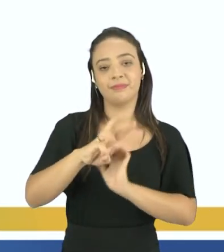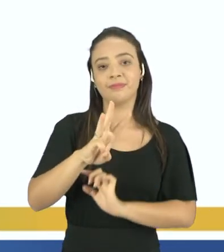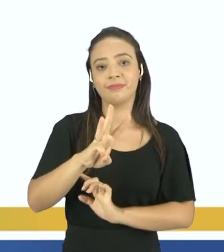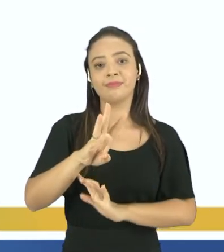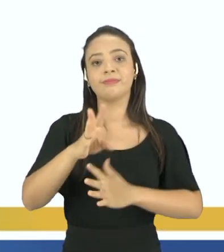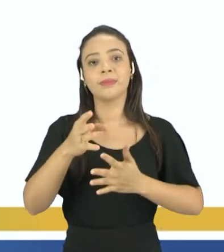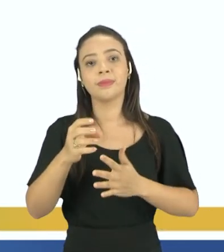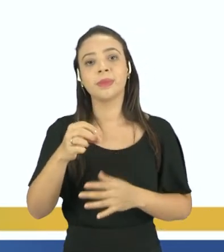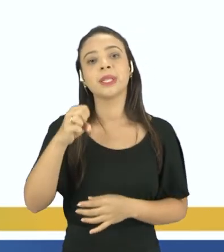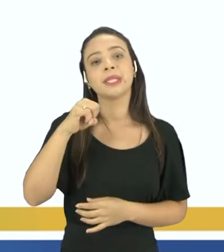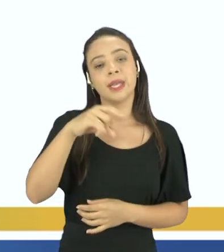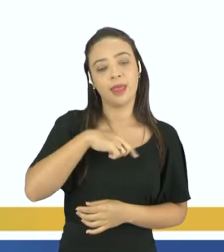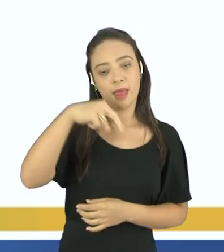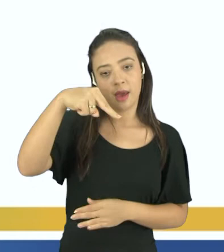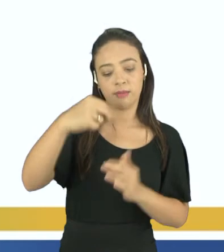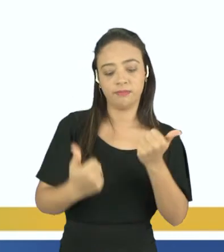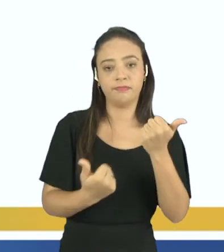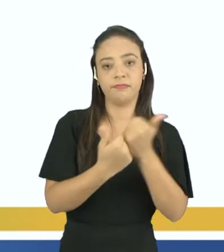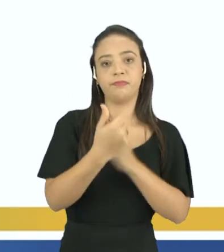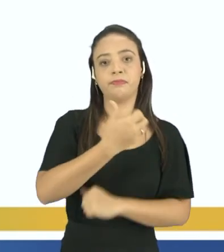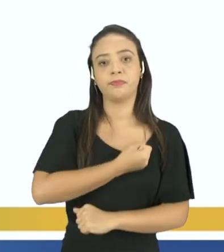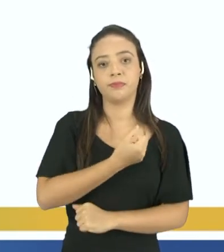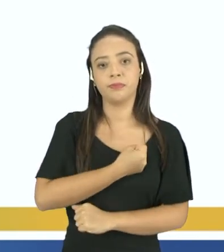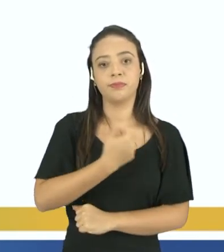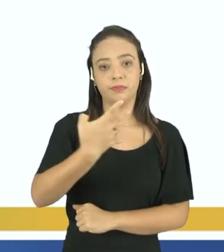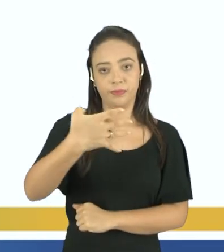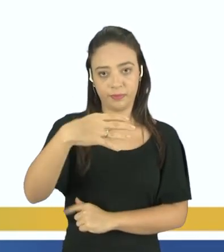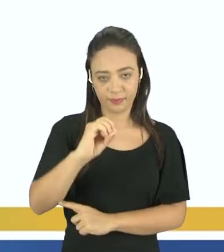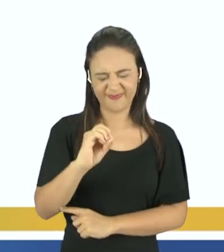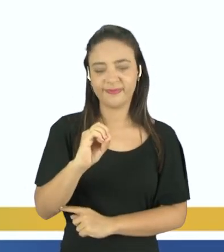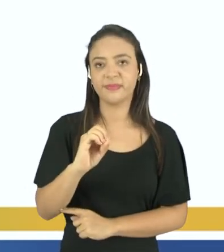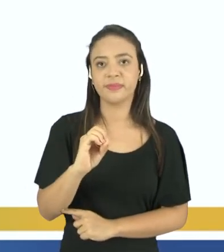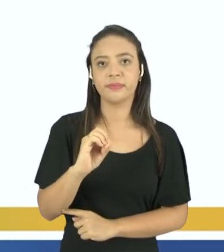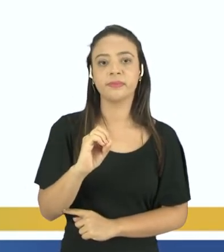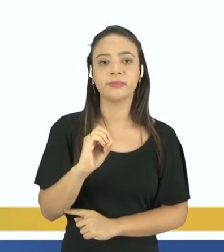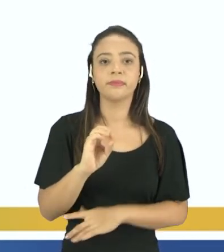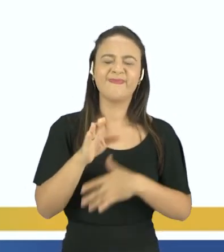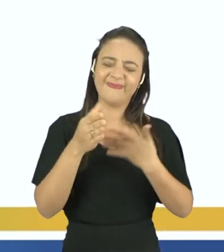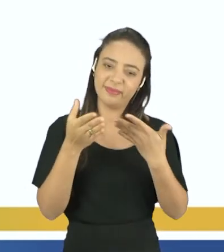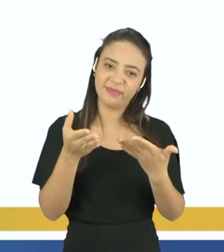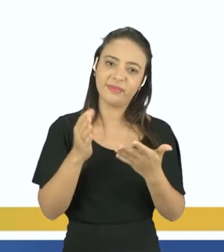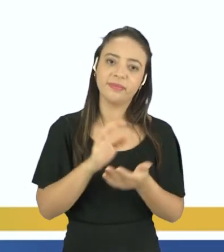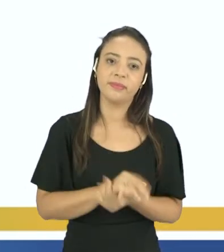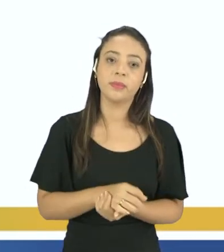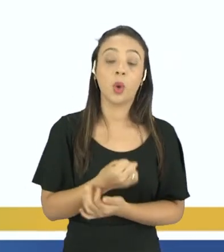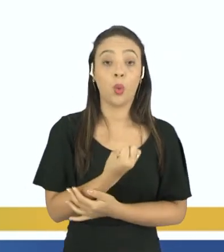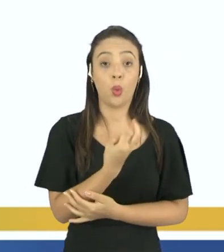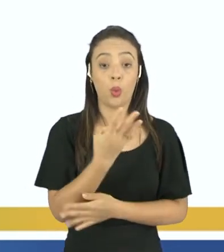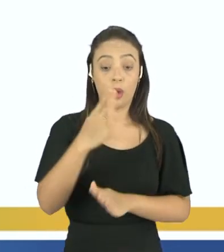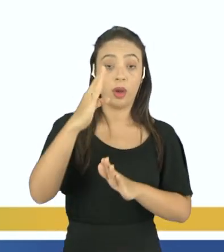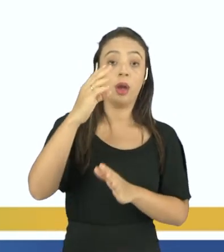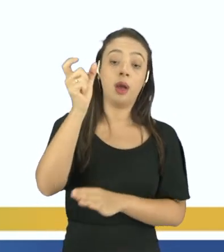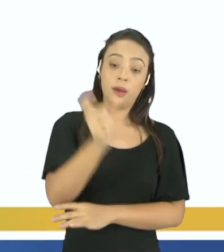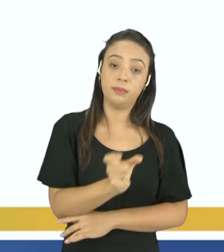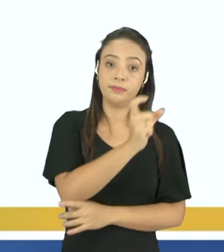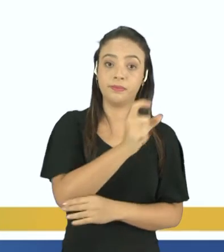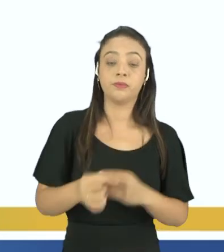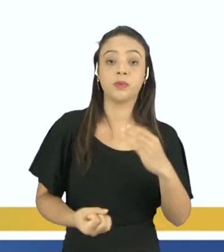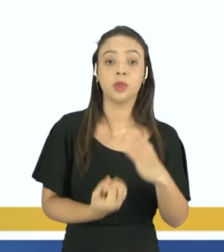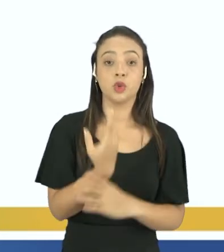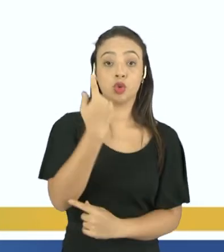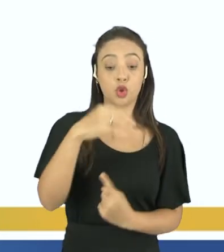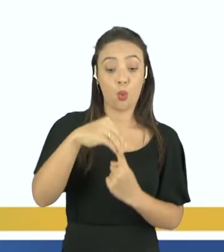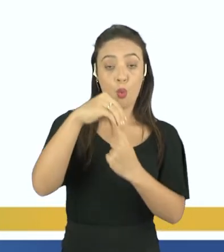3 onde tem n substituiremos pelo número 40 então a quantidade de diagonais que partem